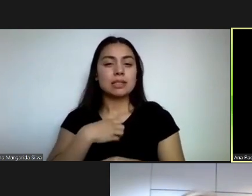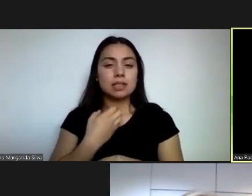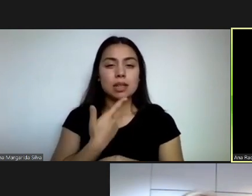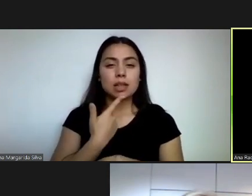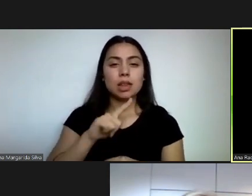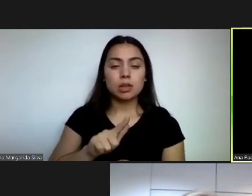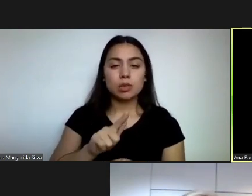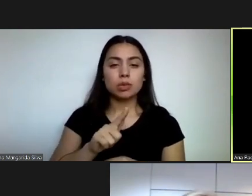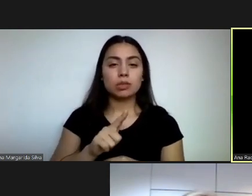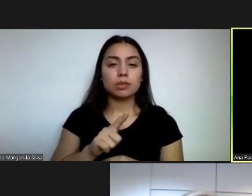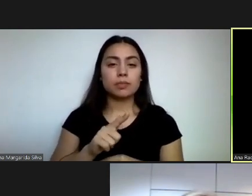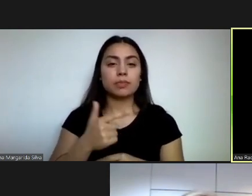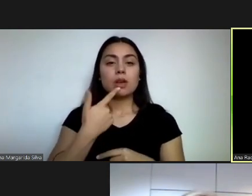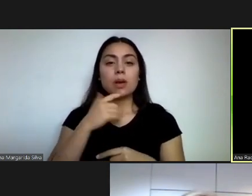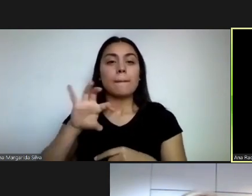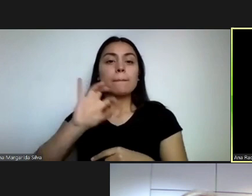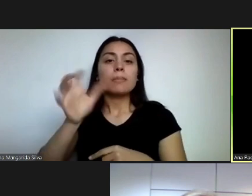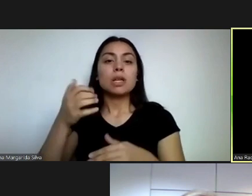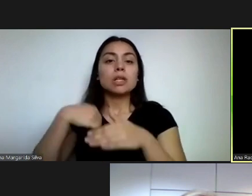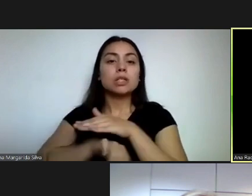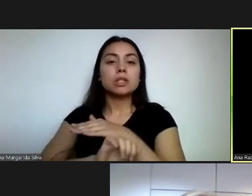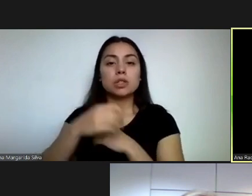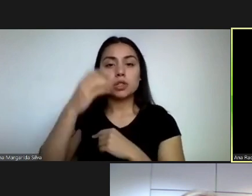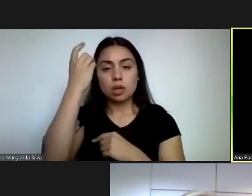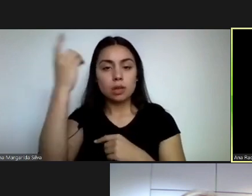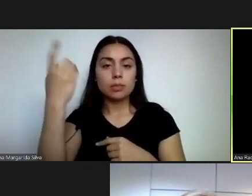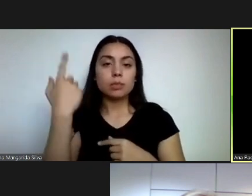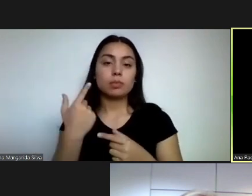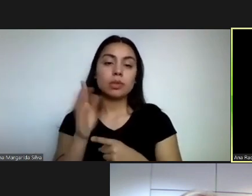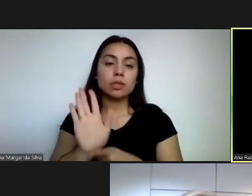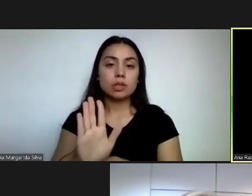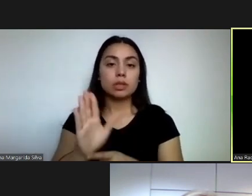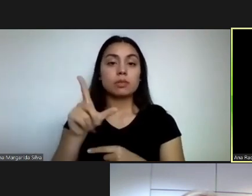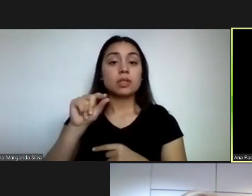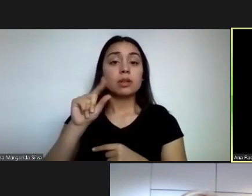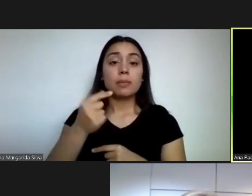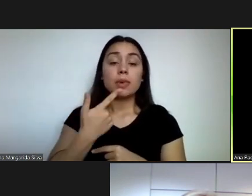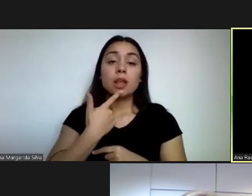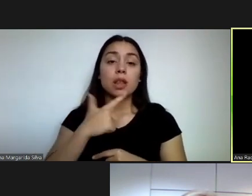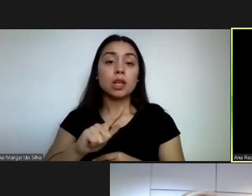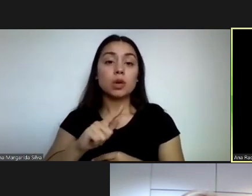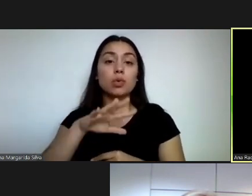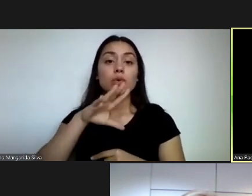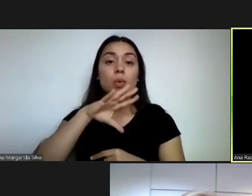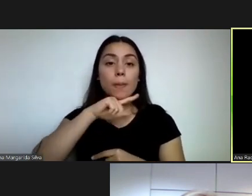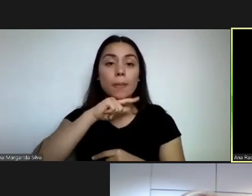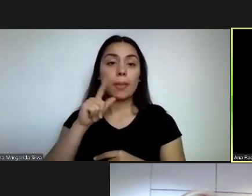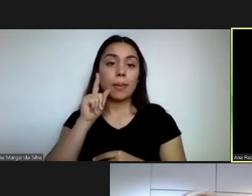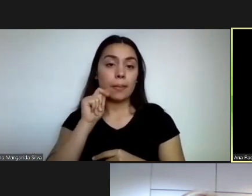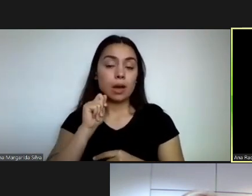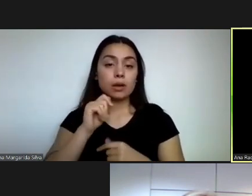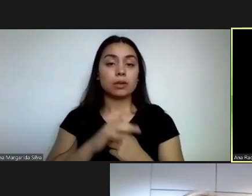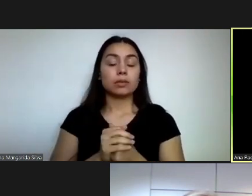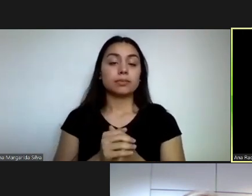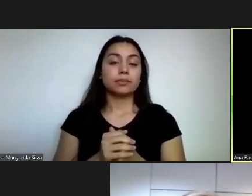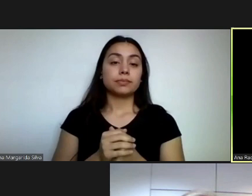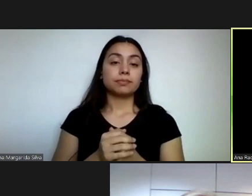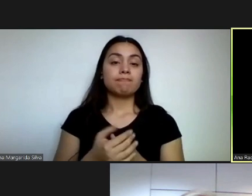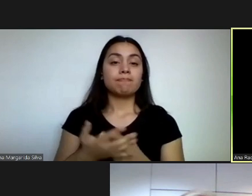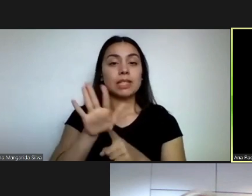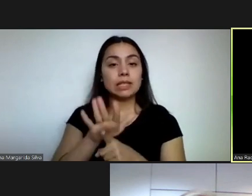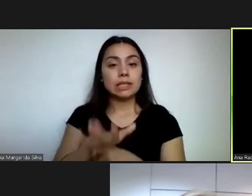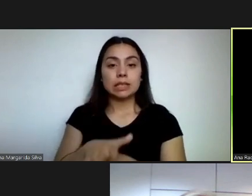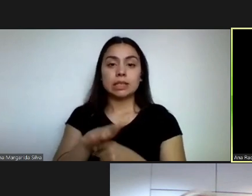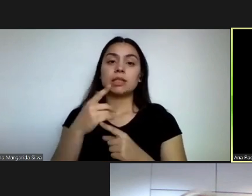nos países onde nasceram, alemão, holandês e francês, mas também às línguas dos pais. E a discriminação pela língua foi